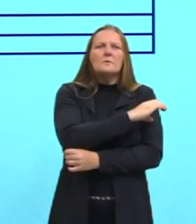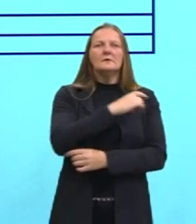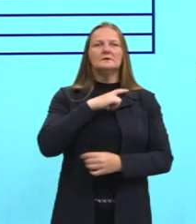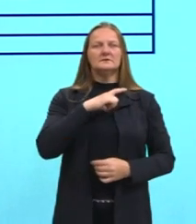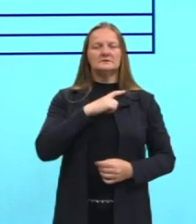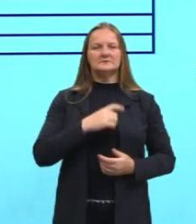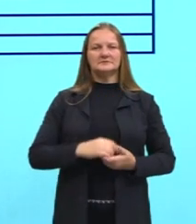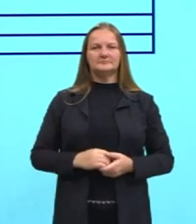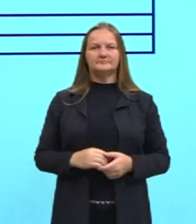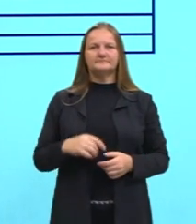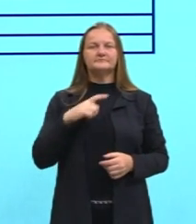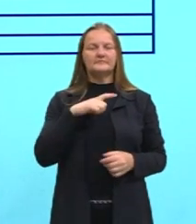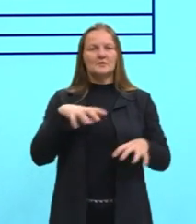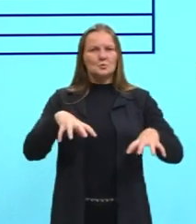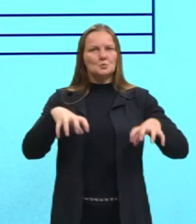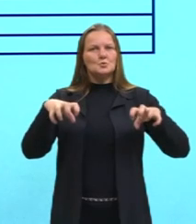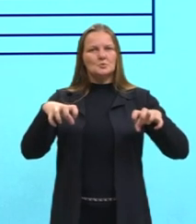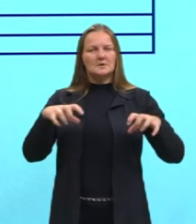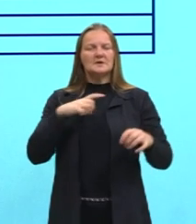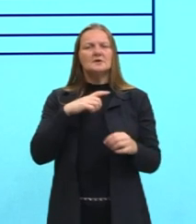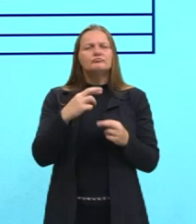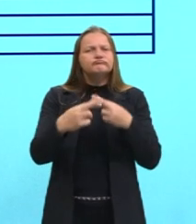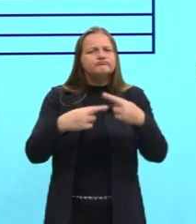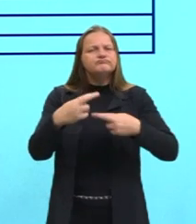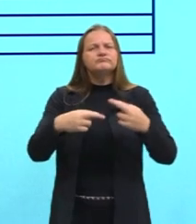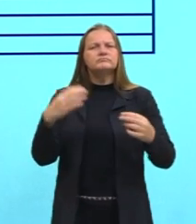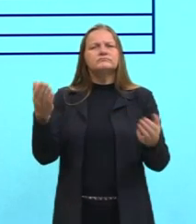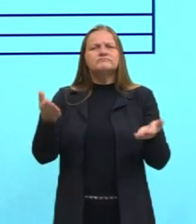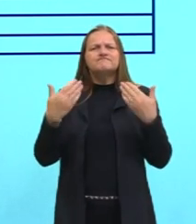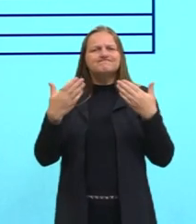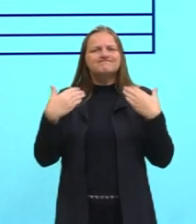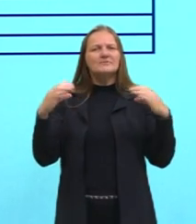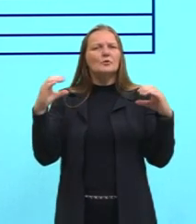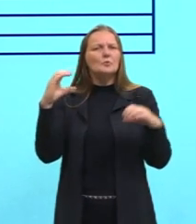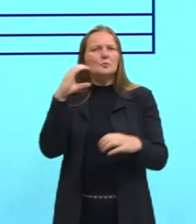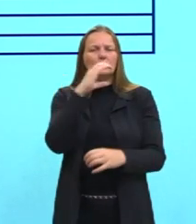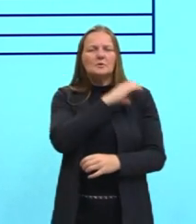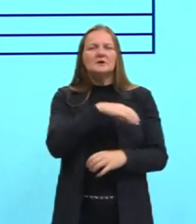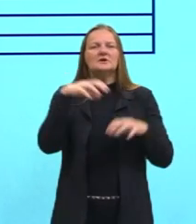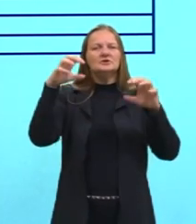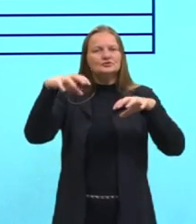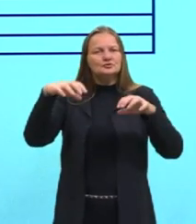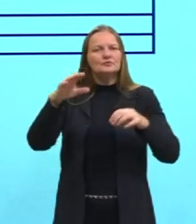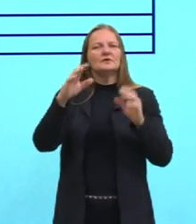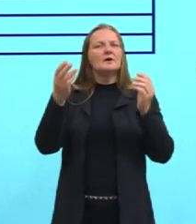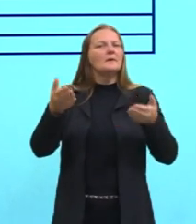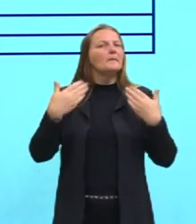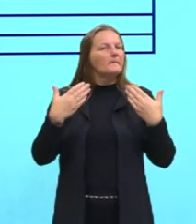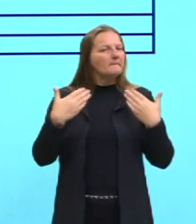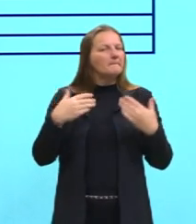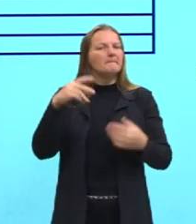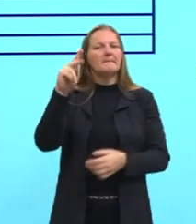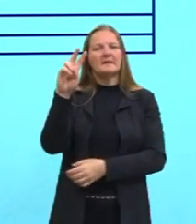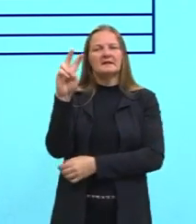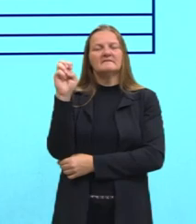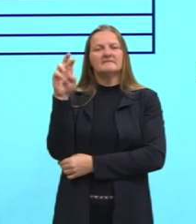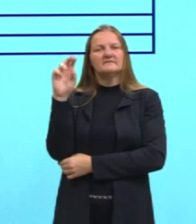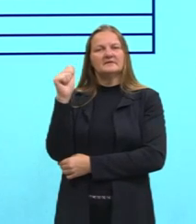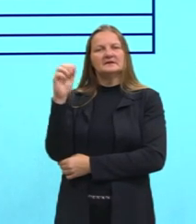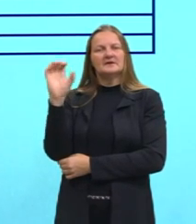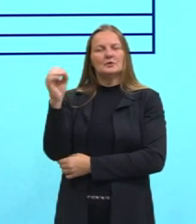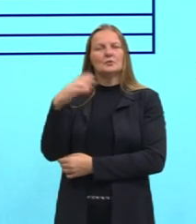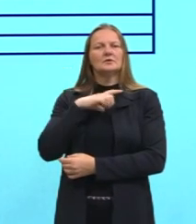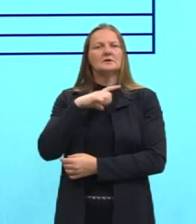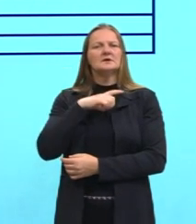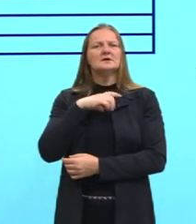certo seco né relativamente quente com chuvas de verão e ir